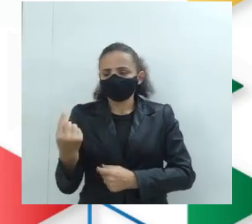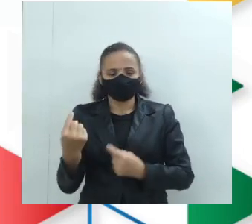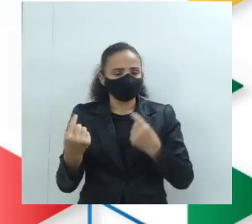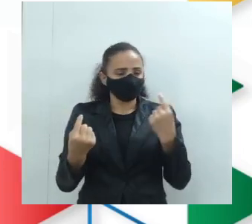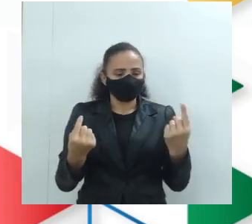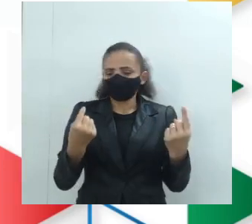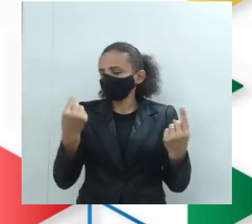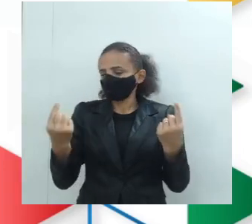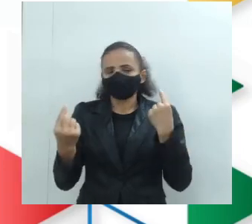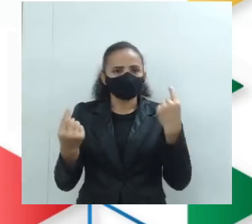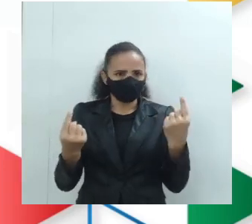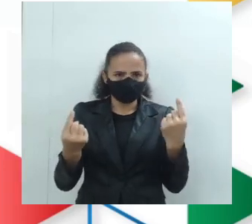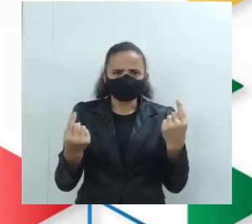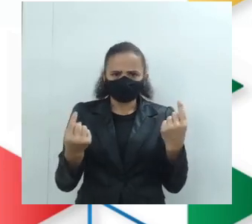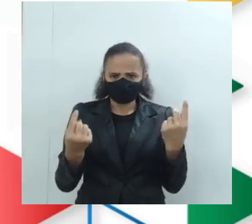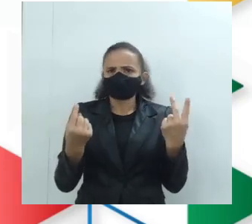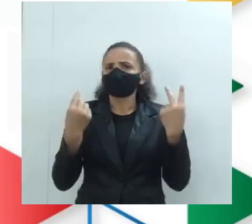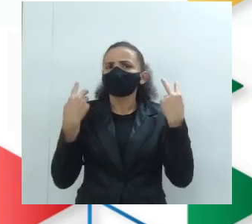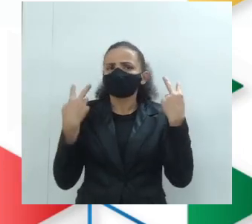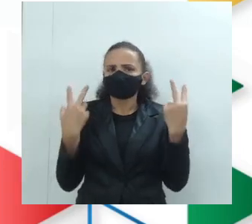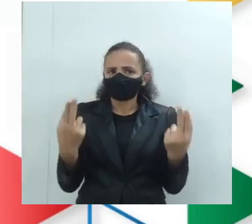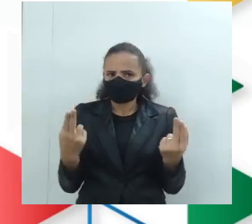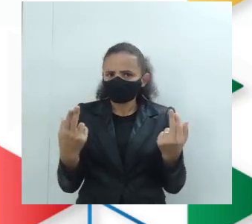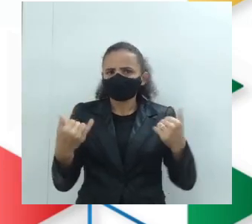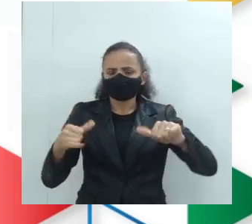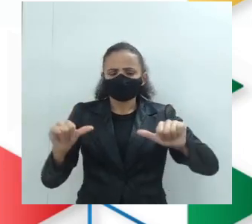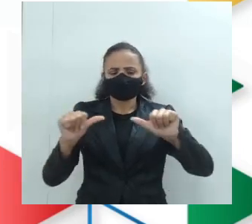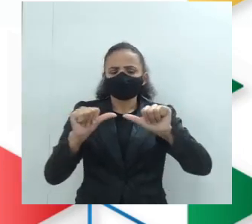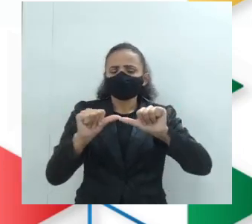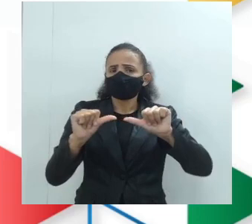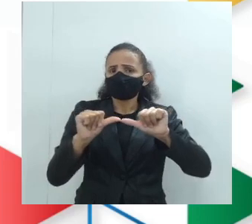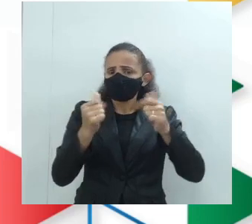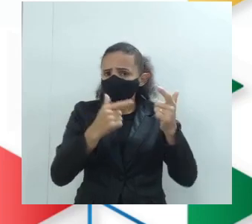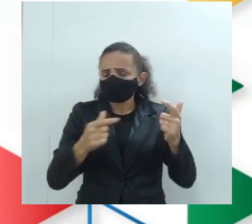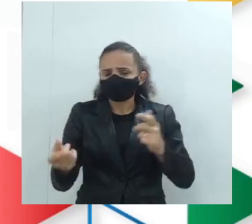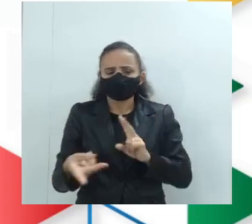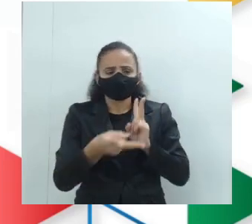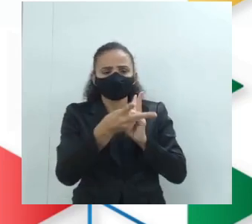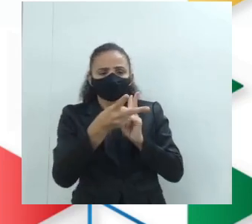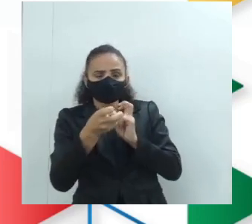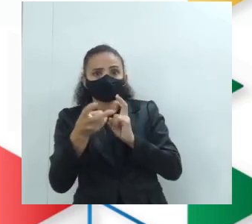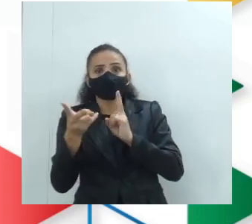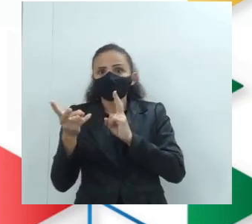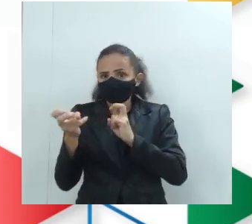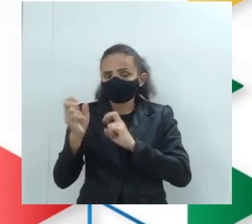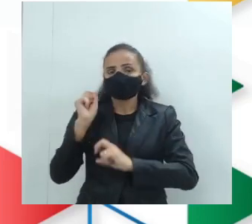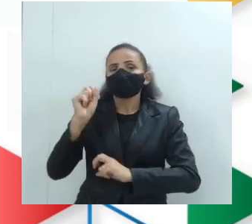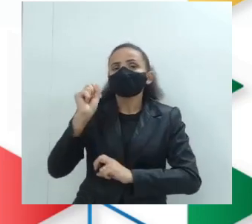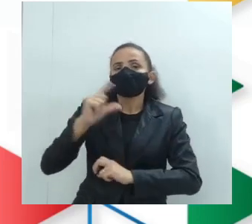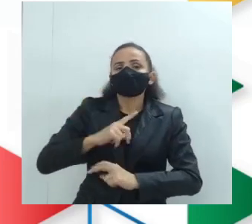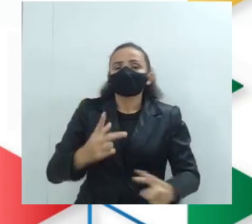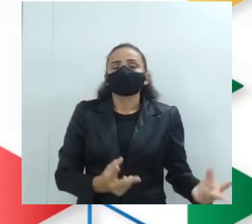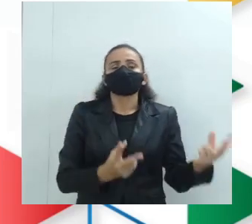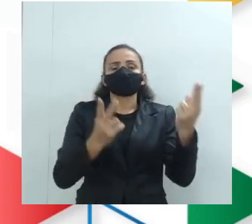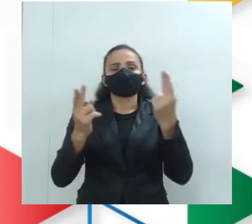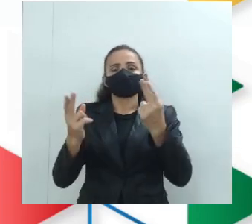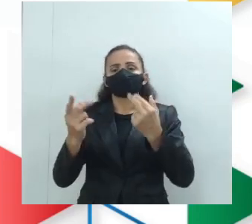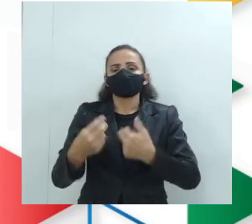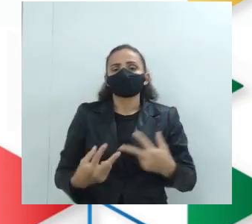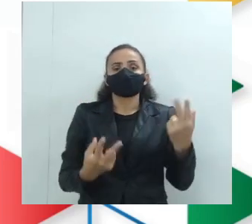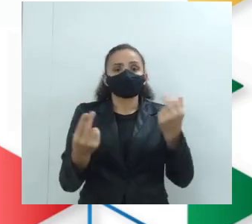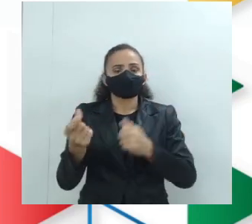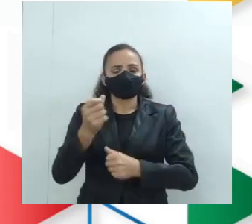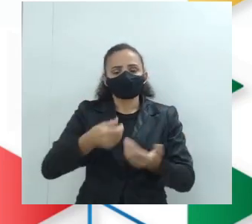já estão dizendo para você claramente que elas são simétricas. Identifique a simetria que há entre elas e os